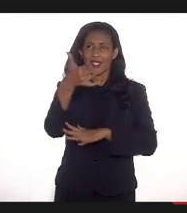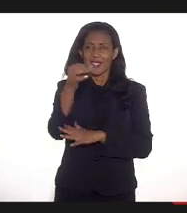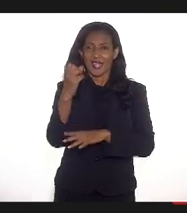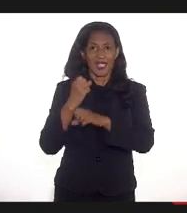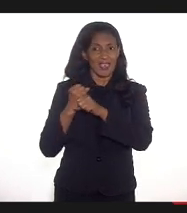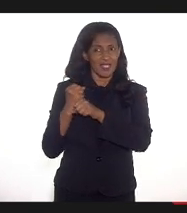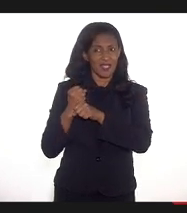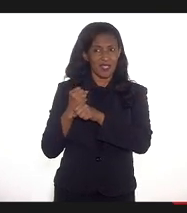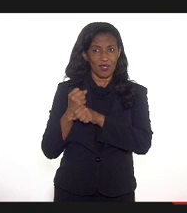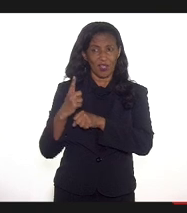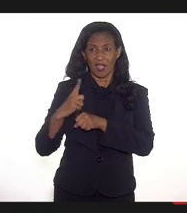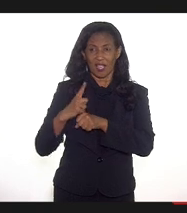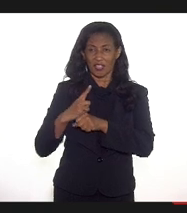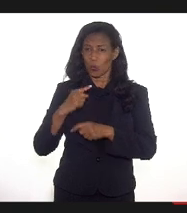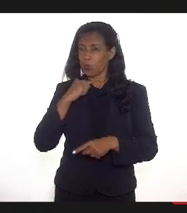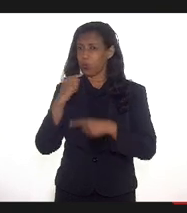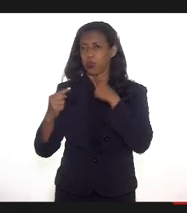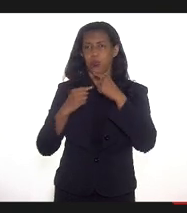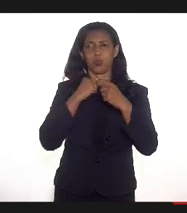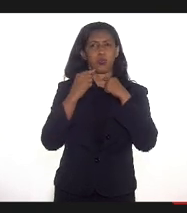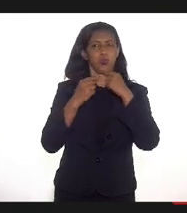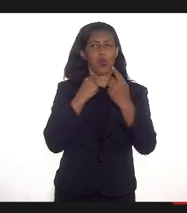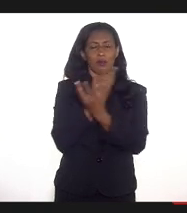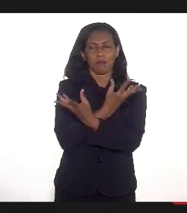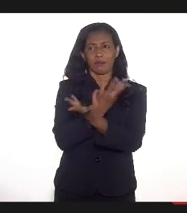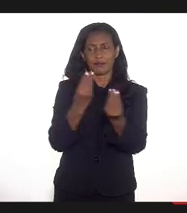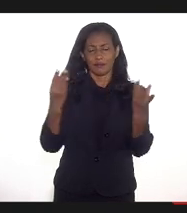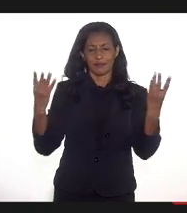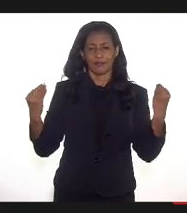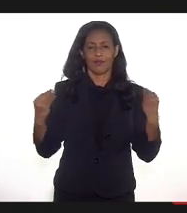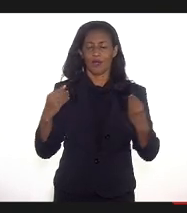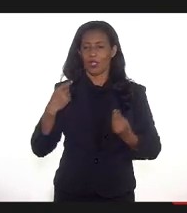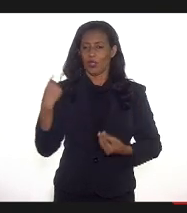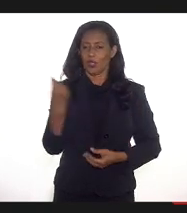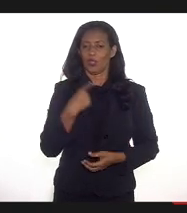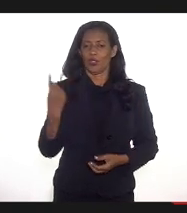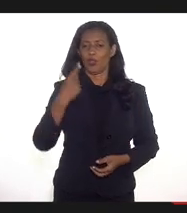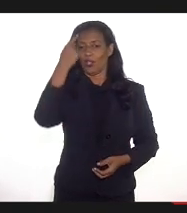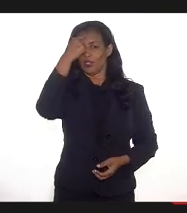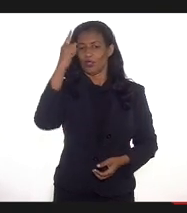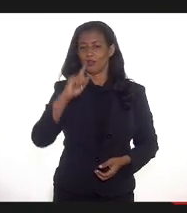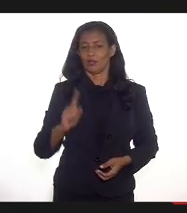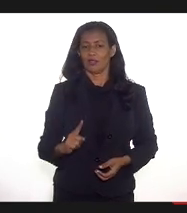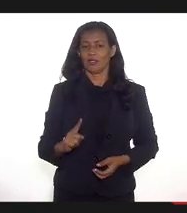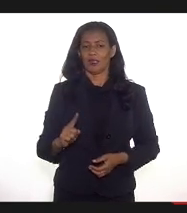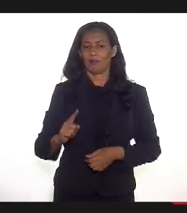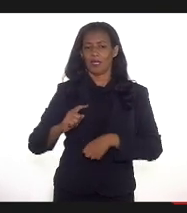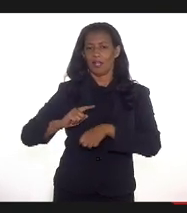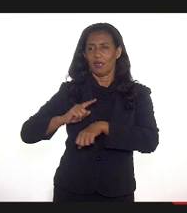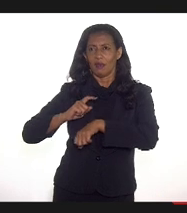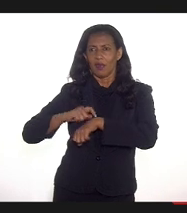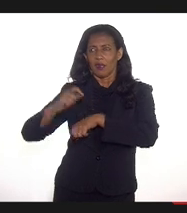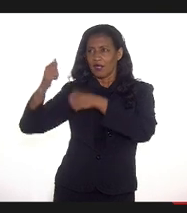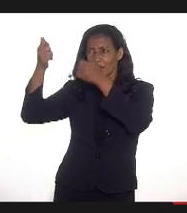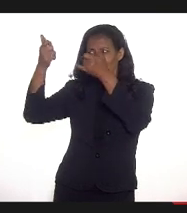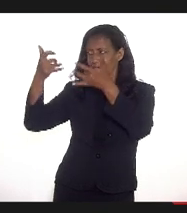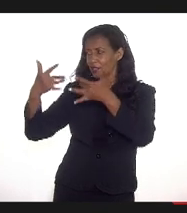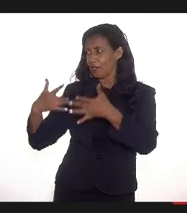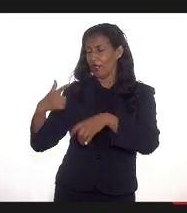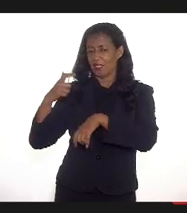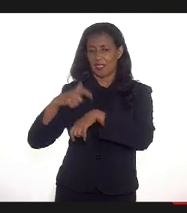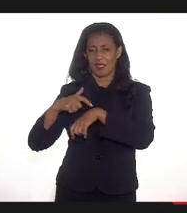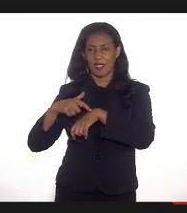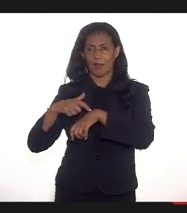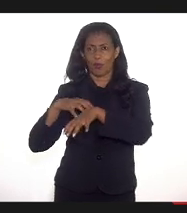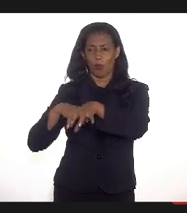um turbilhão de incertezas. Né? Nós não sabíamos que iríamos ficar esse tempo todo de forma